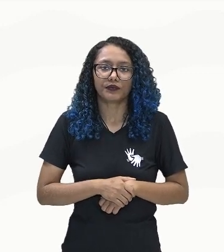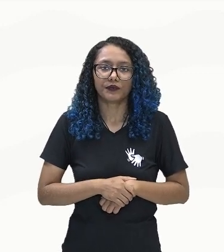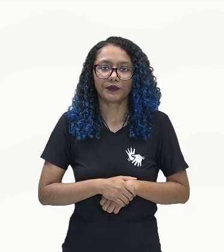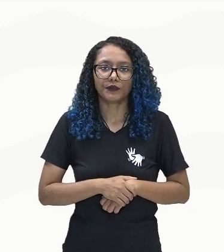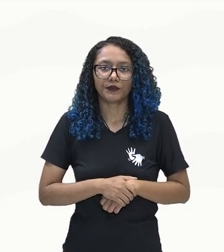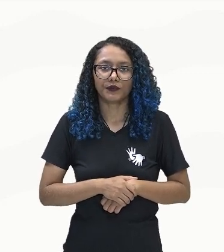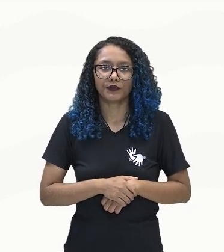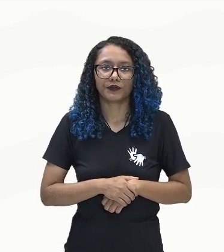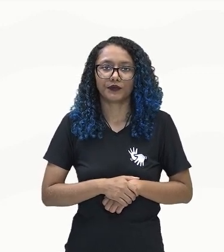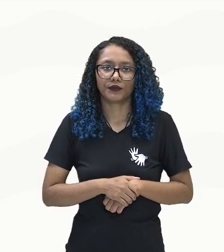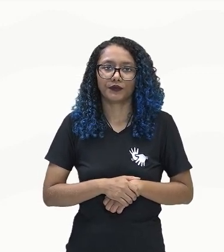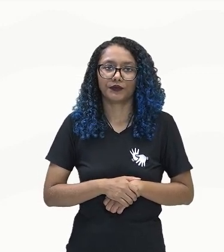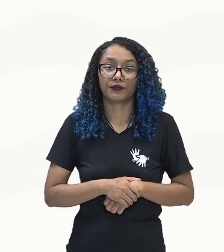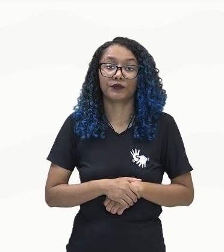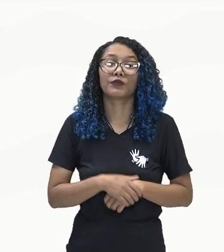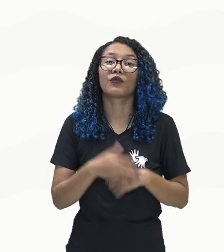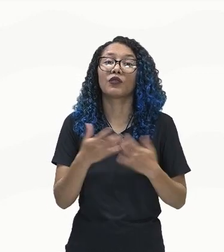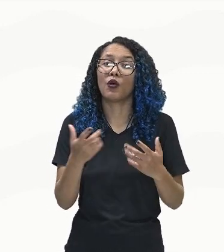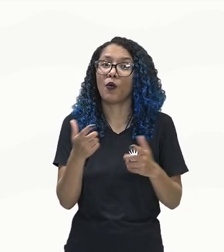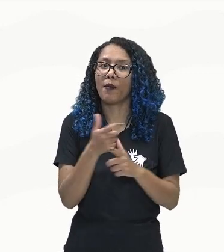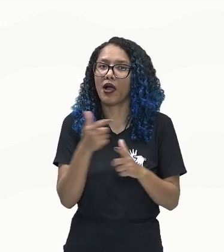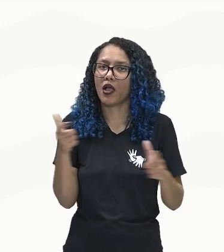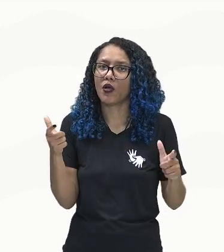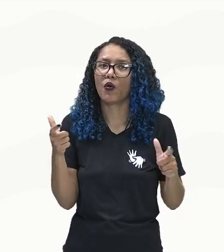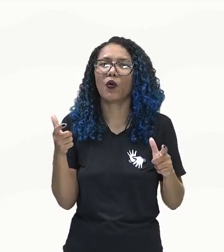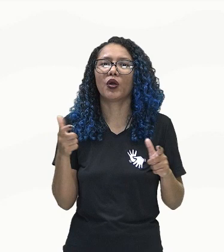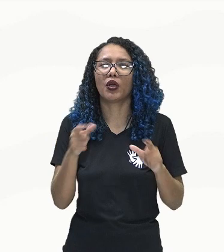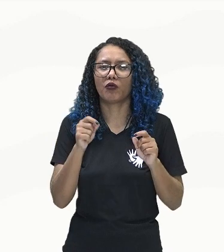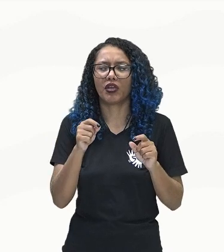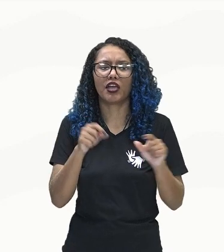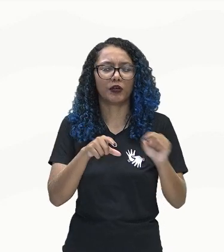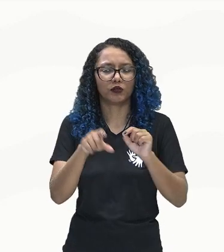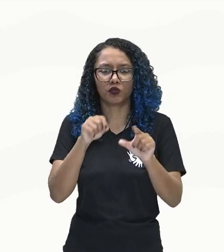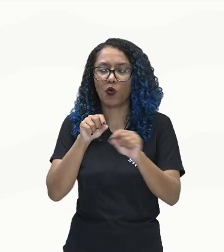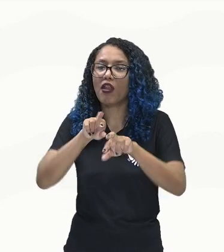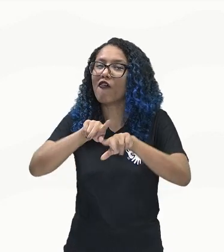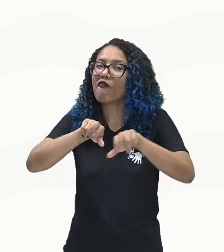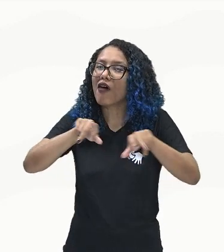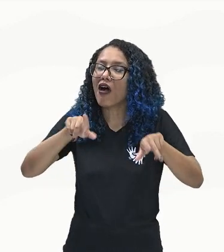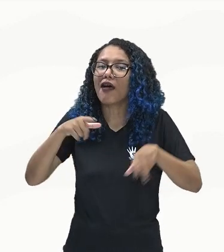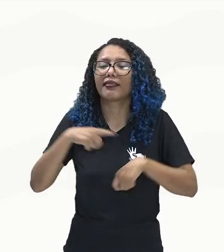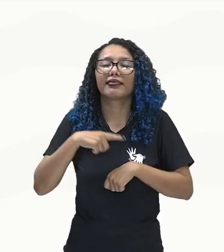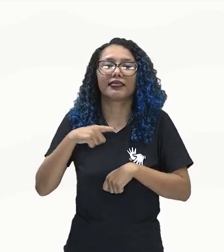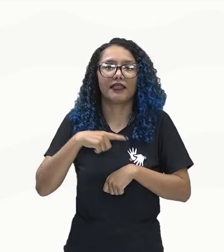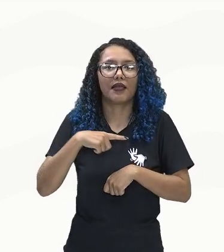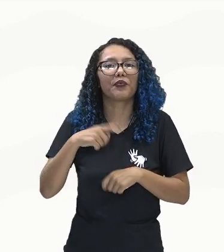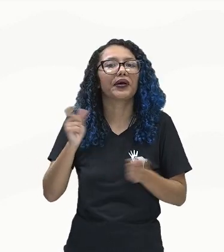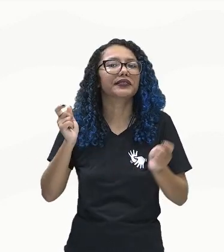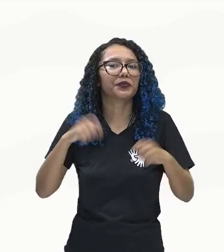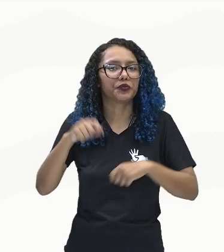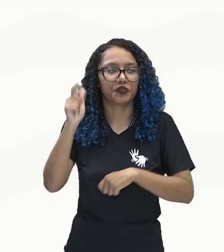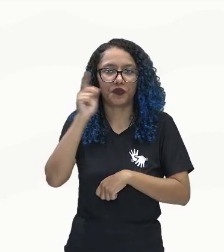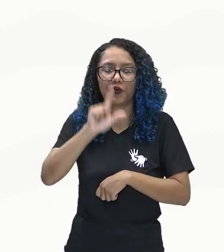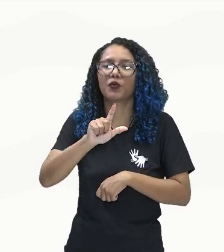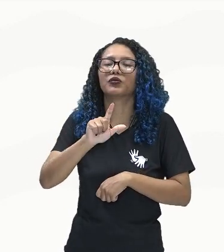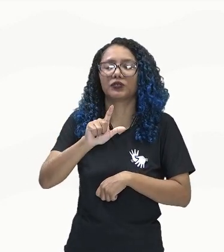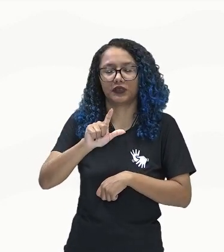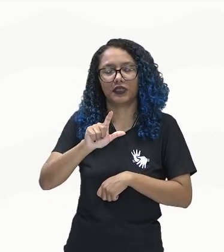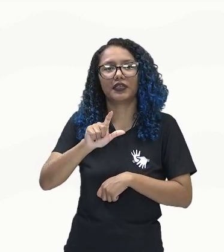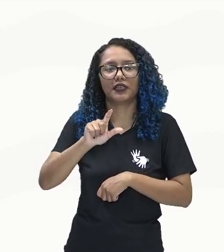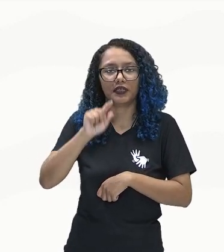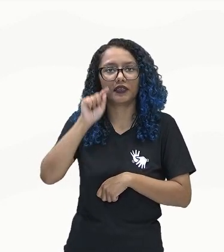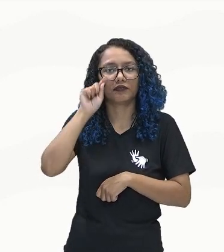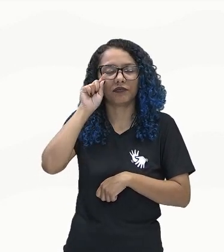Então, na maioria das vezes, a gente sempre vai ter mais de um caminho, né, para que a gente alcance aquele propósito ou